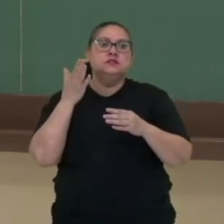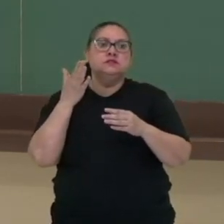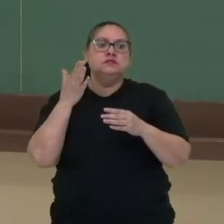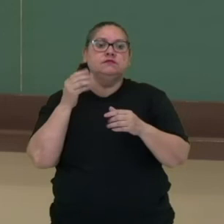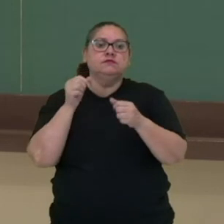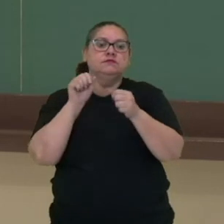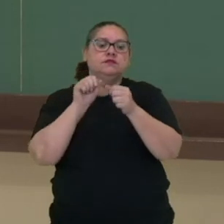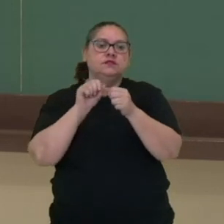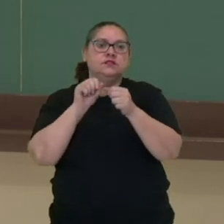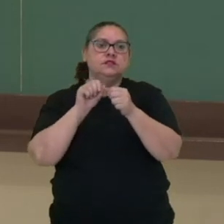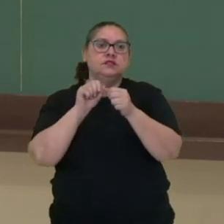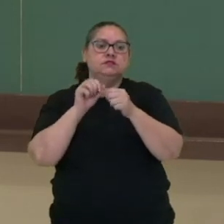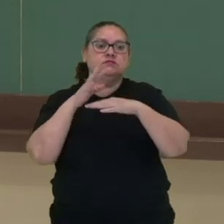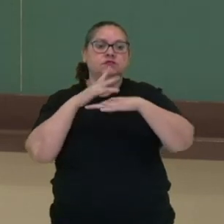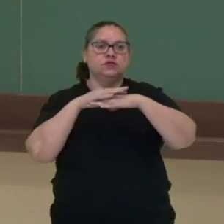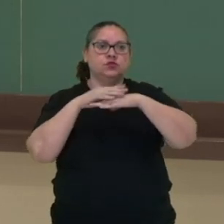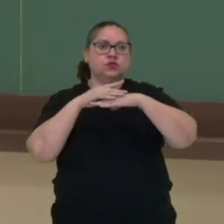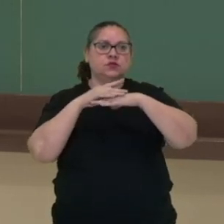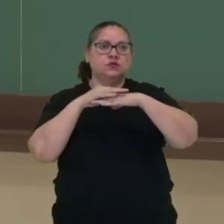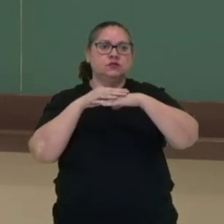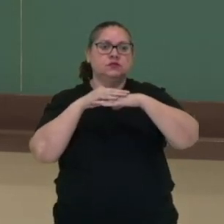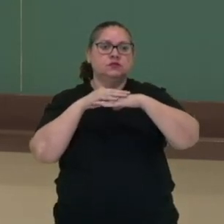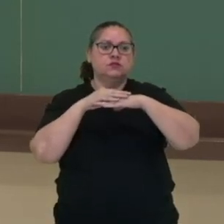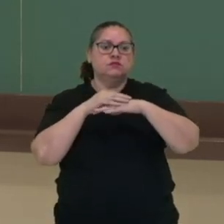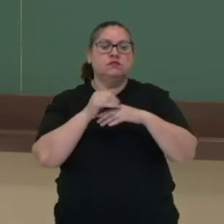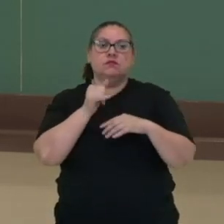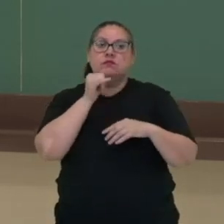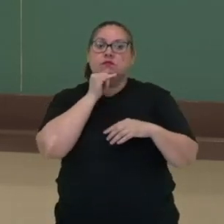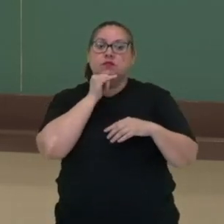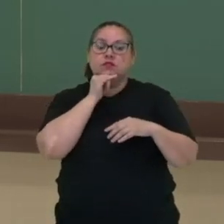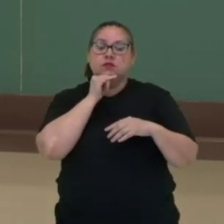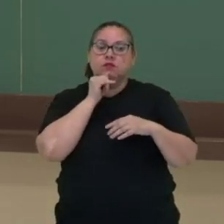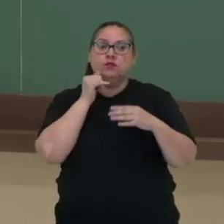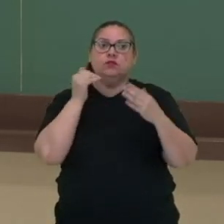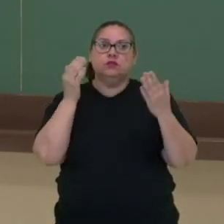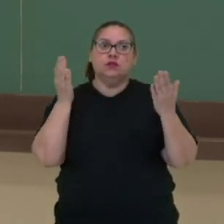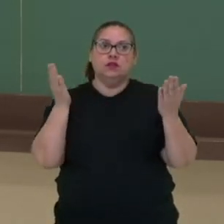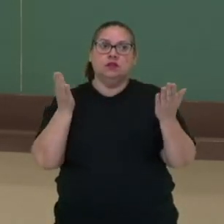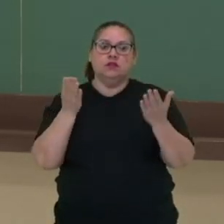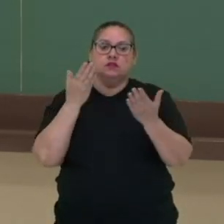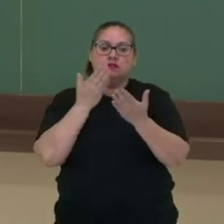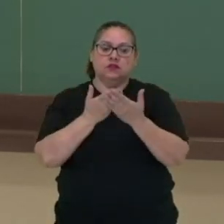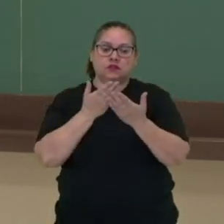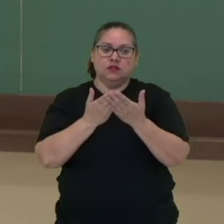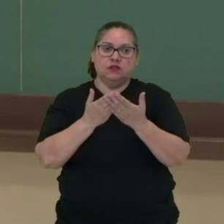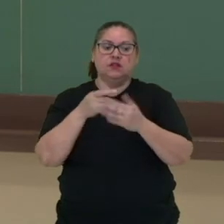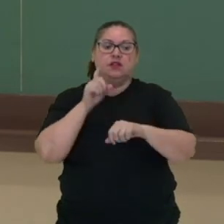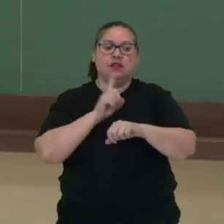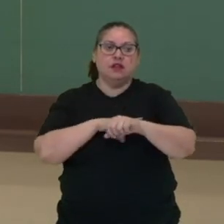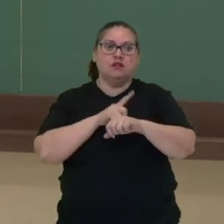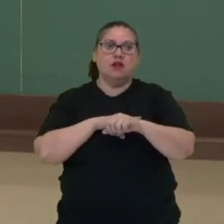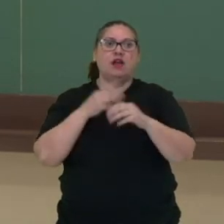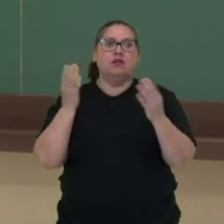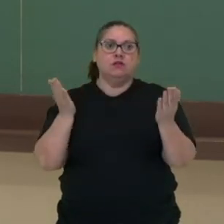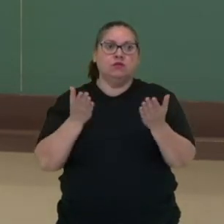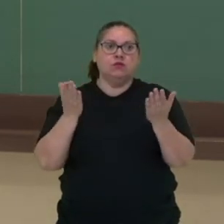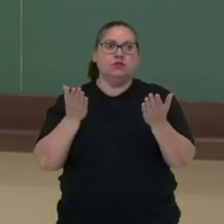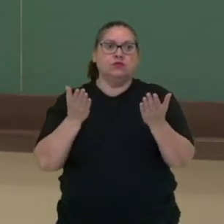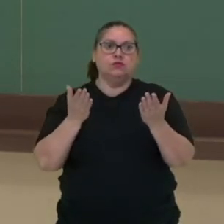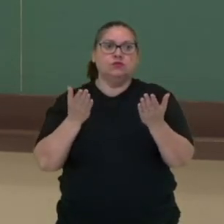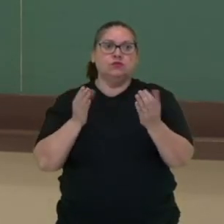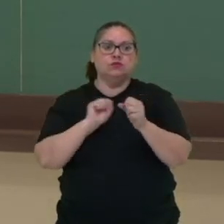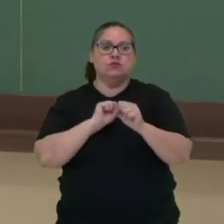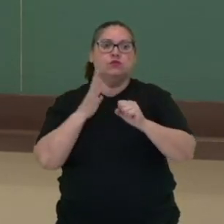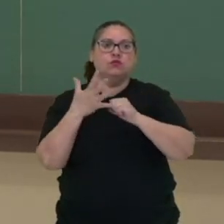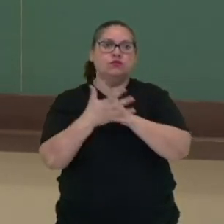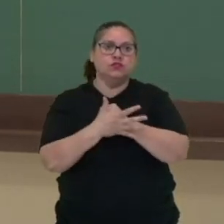vão causar as doenças, como o exemplo que nós temos nesta aula e neste momento, o Covid,